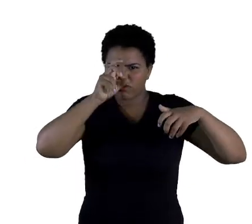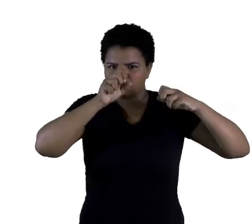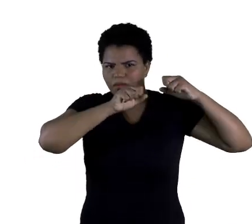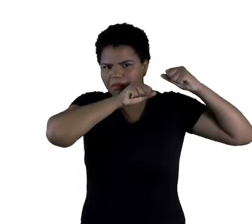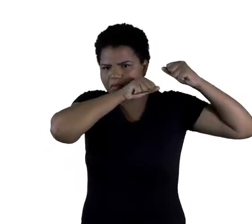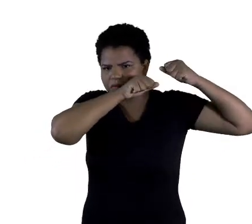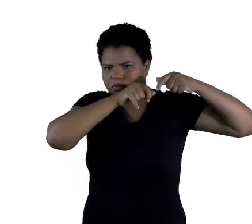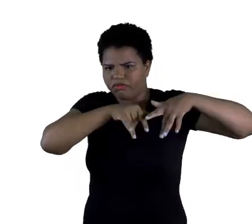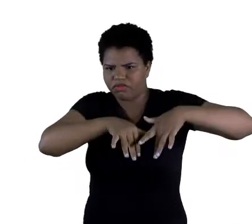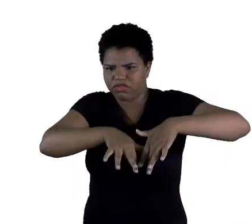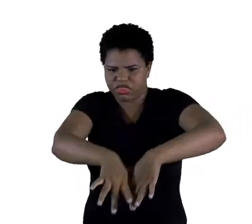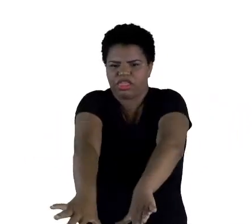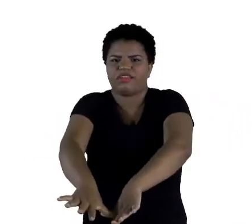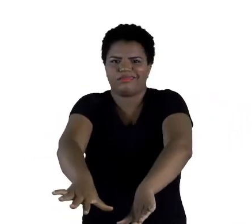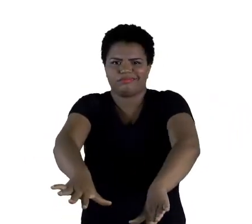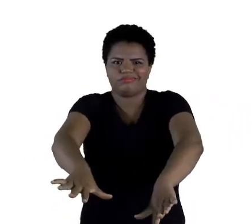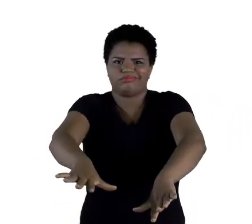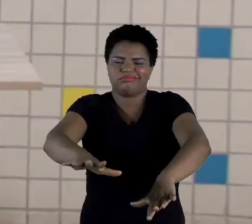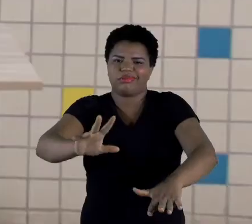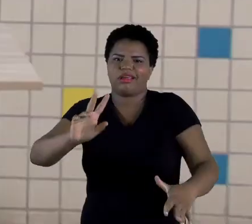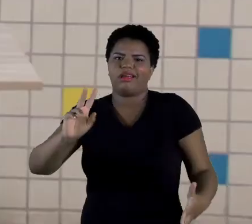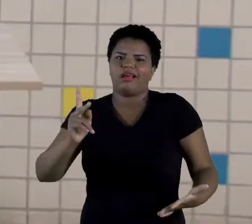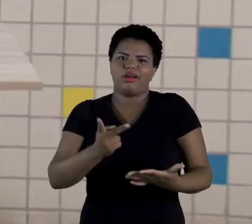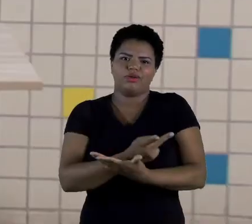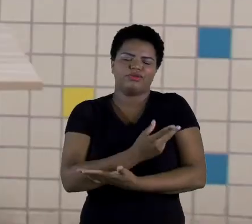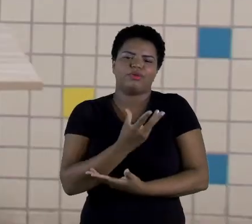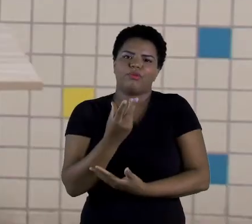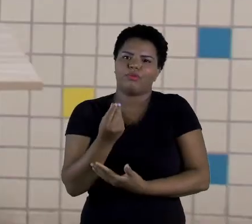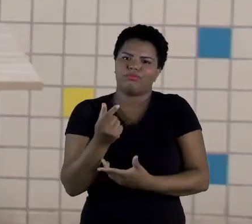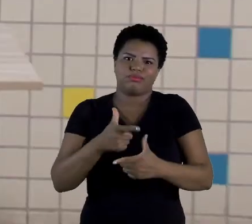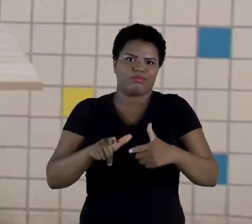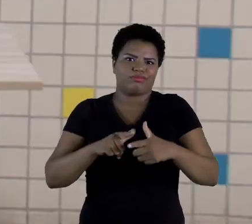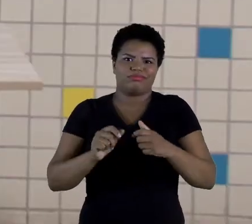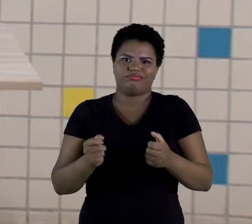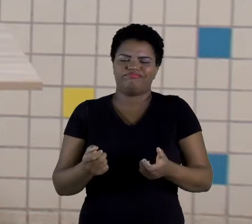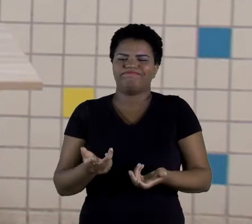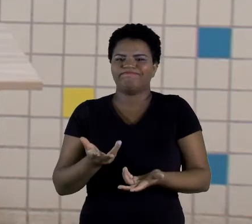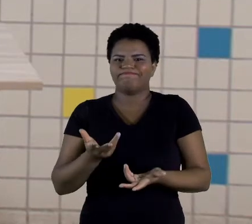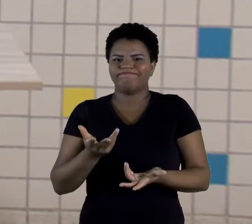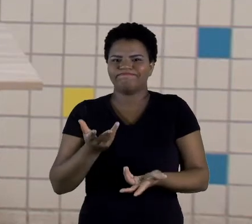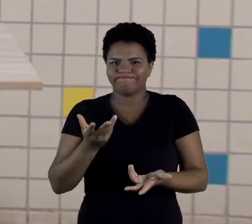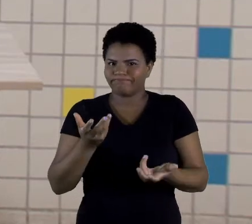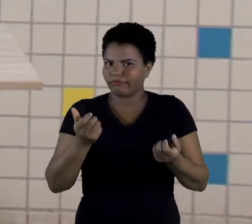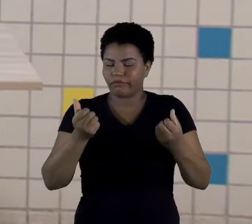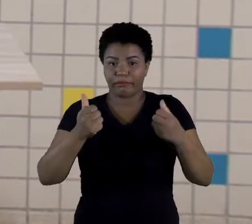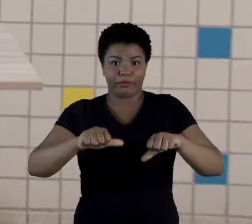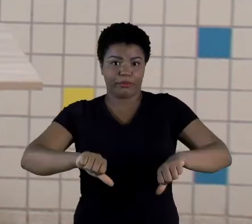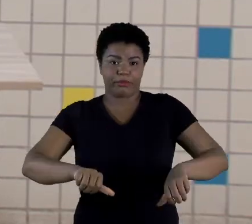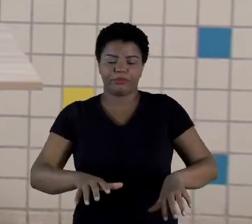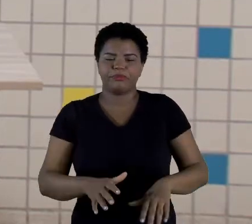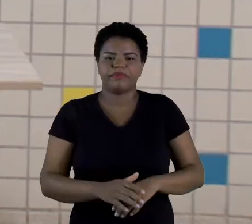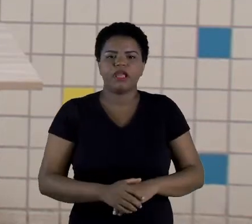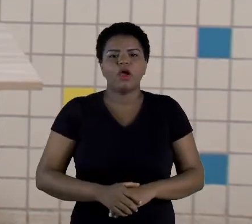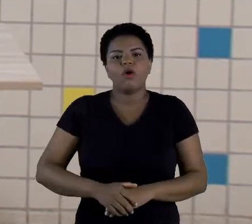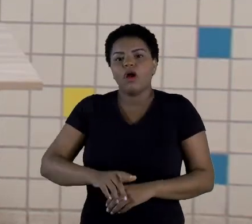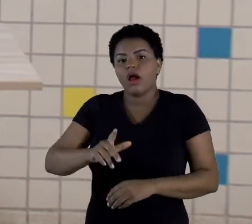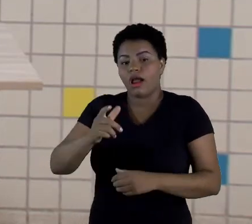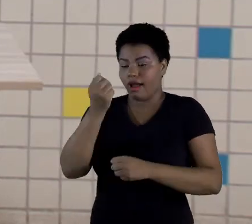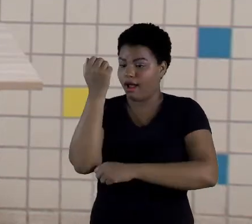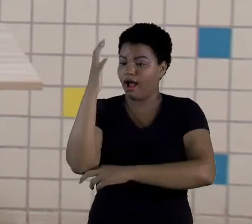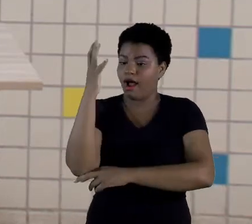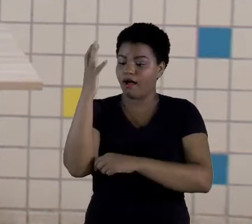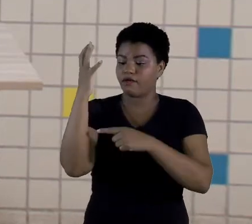grande tragédia. Então, as árvores é necessário para quê? Para segurar a água da chuva, não é mesmo?